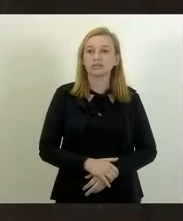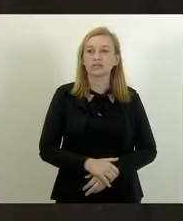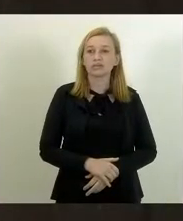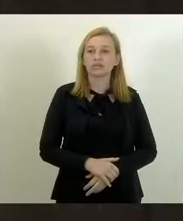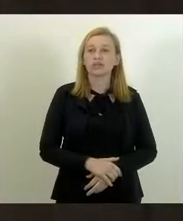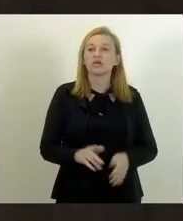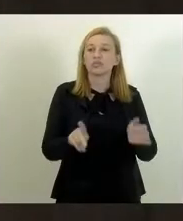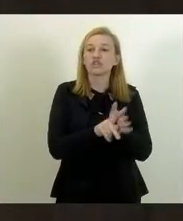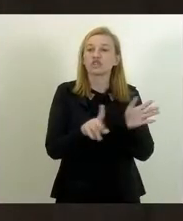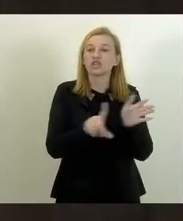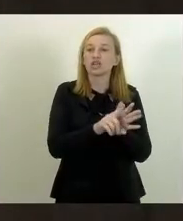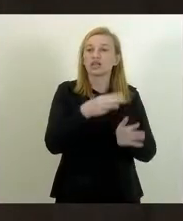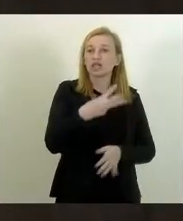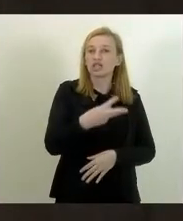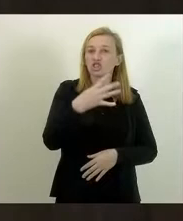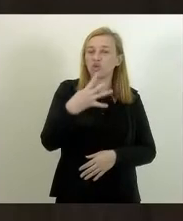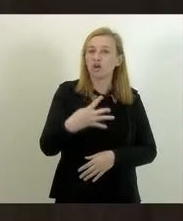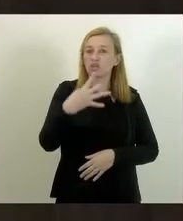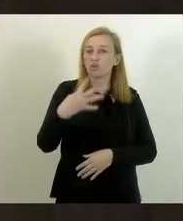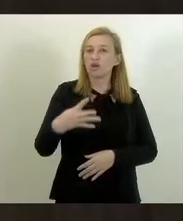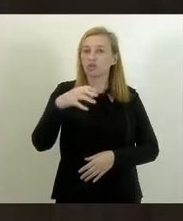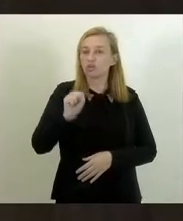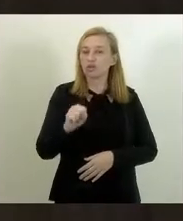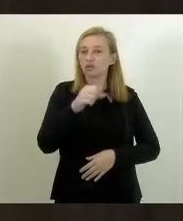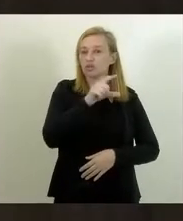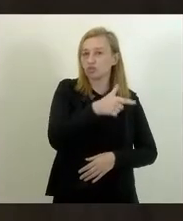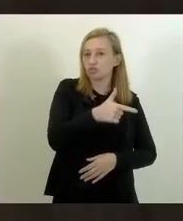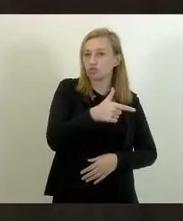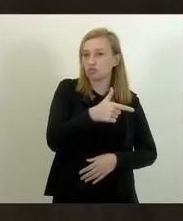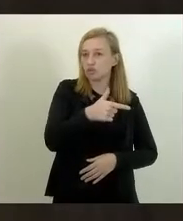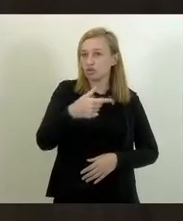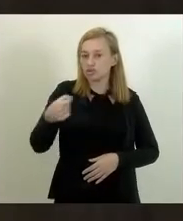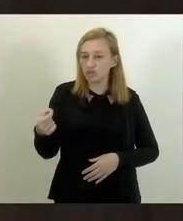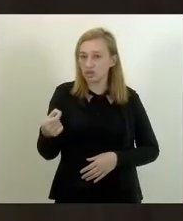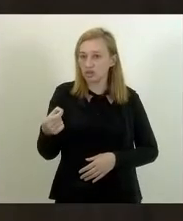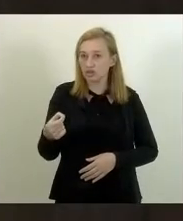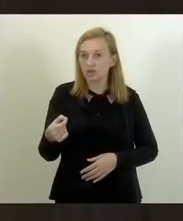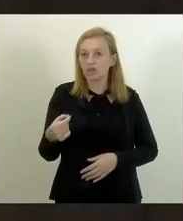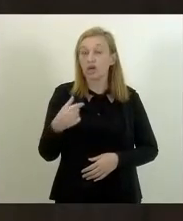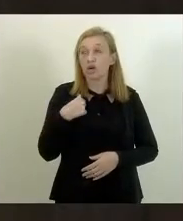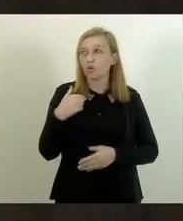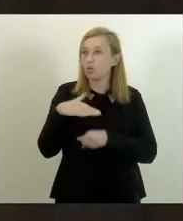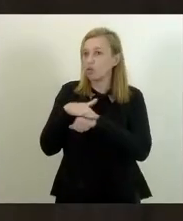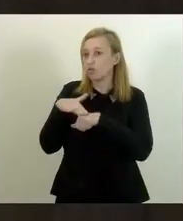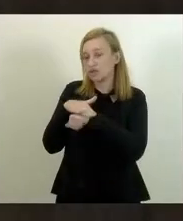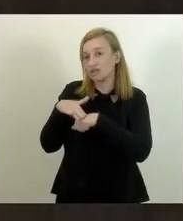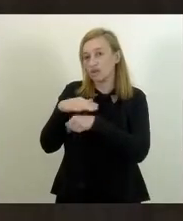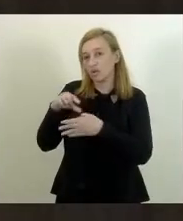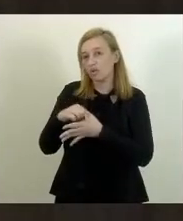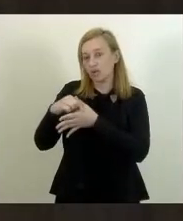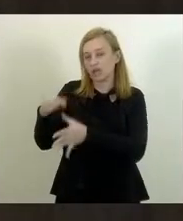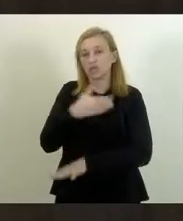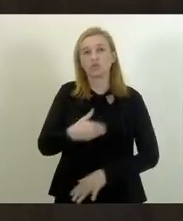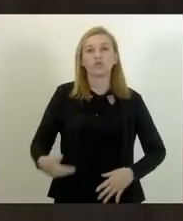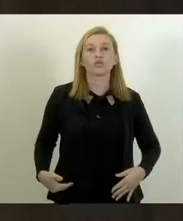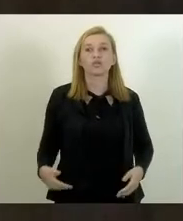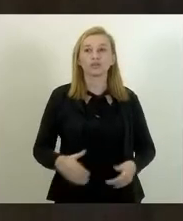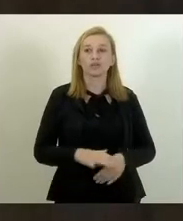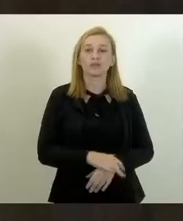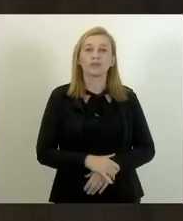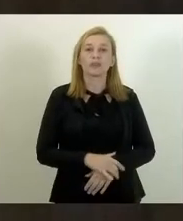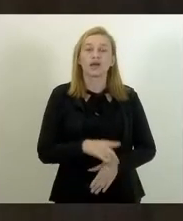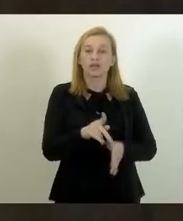o projeto de lei 3448 de 2020, que eu conversei com o líder do governo, e